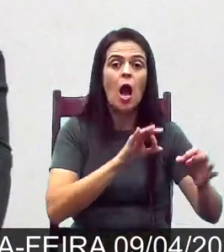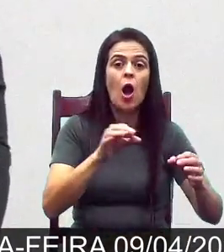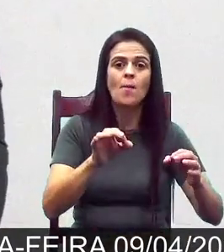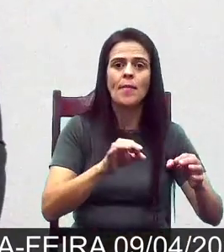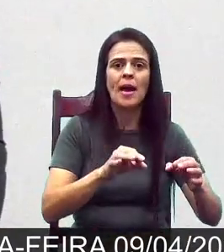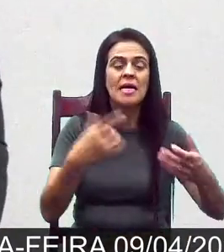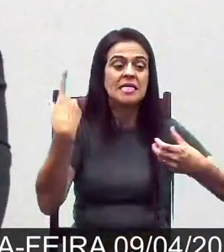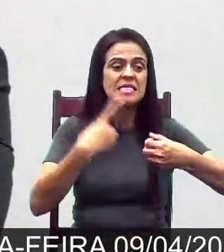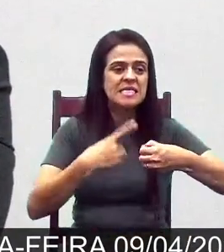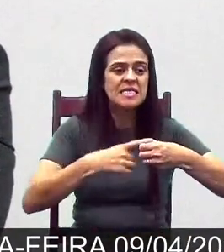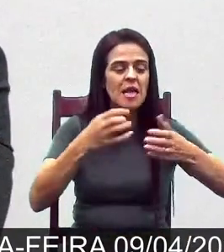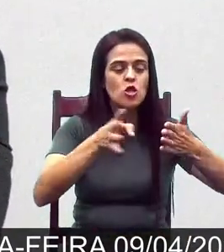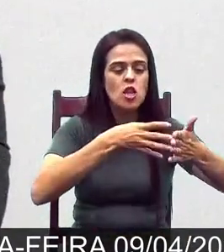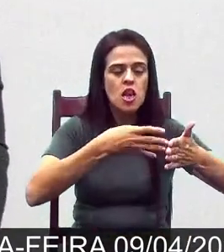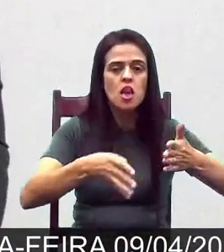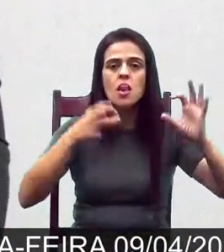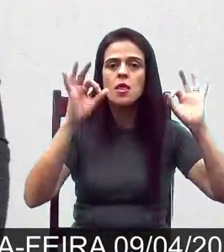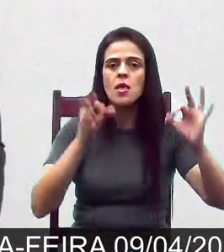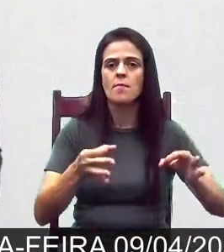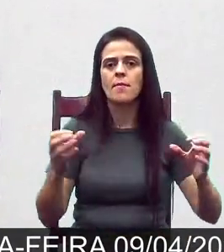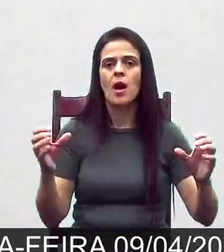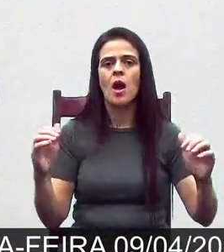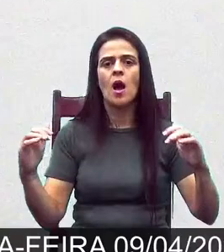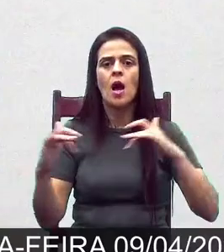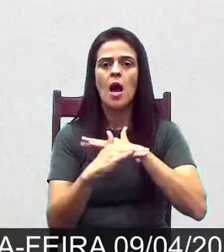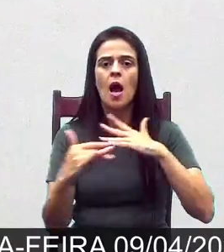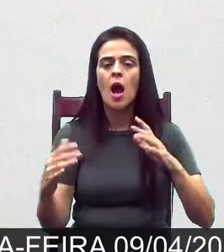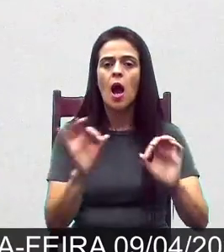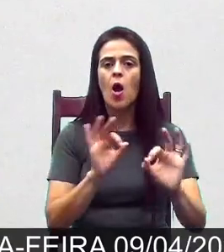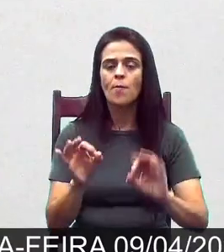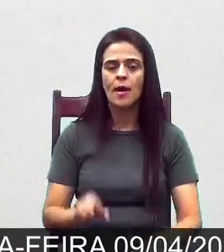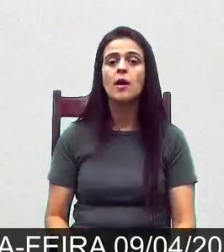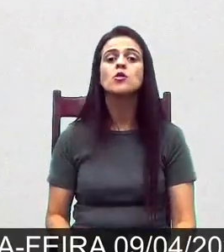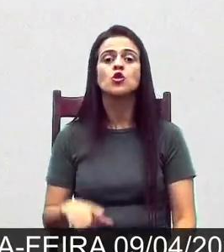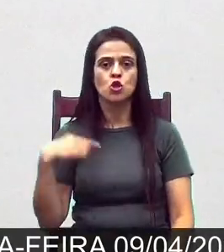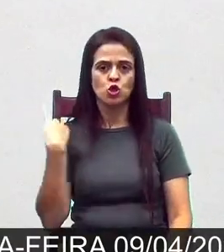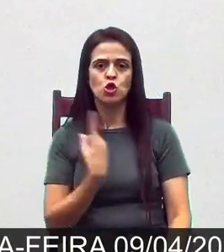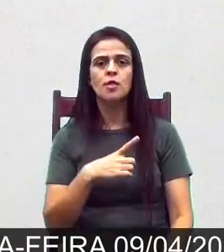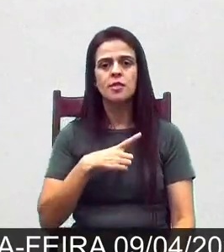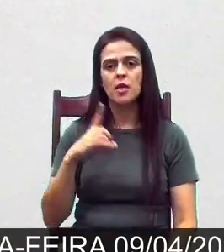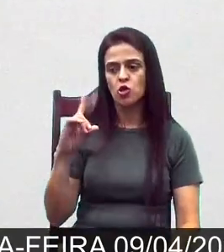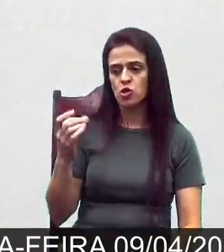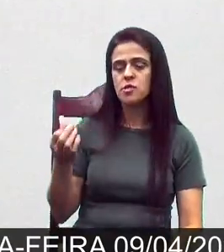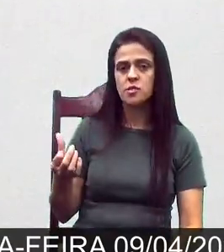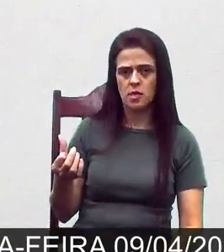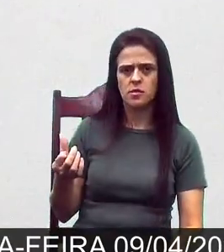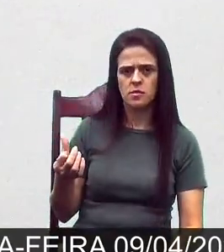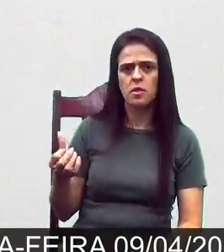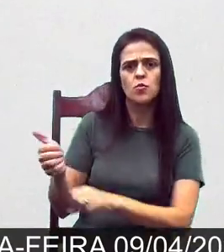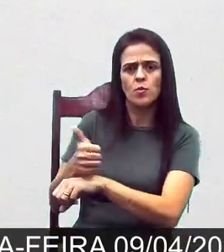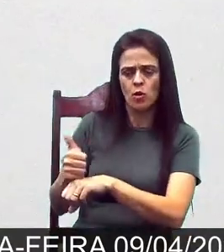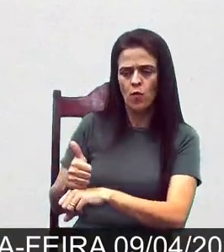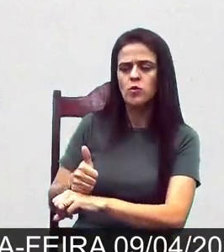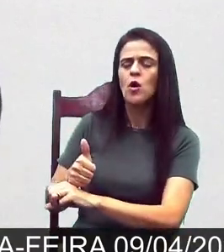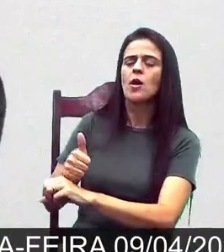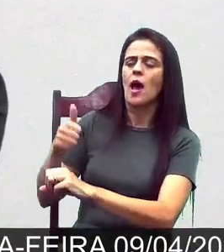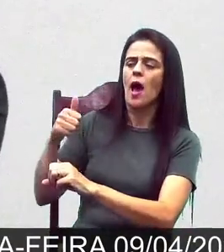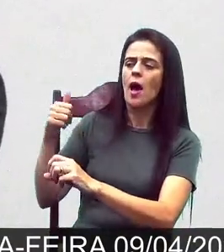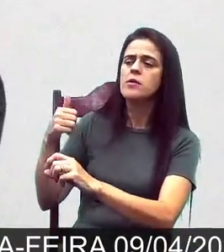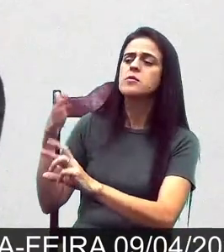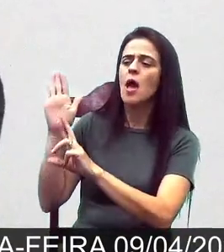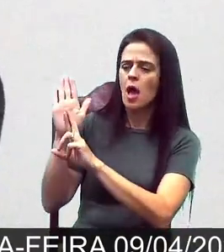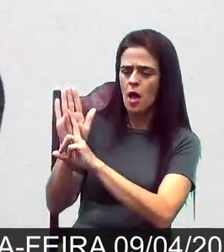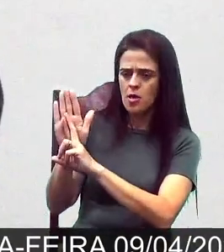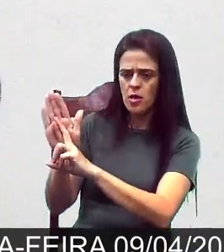cidade ordeira que flui o trânsito? Nós temos 16 agentes. E eu faço reverência ao trabalho deles, porque se eles são colocados